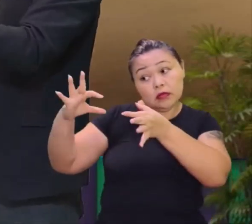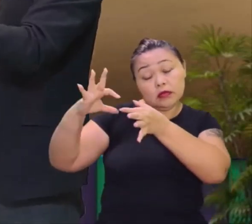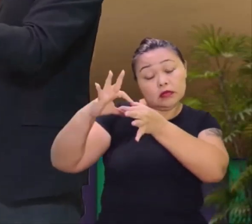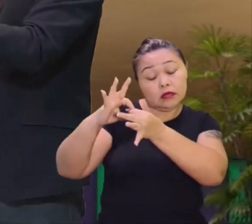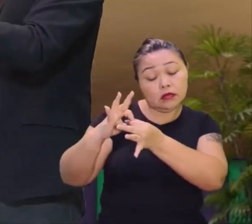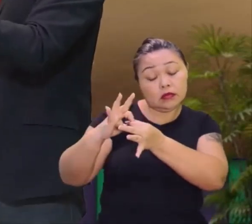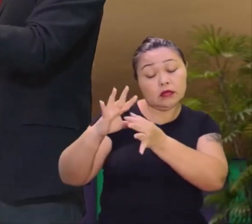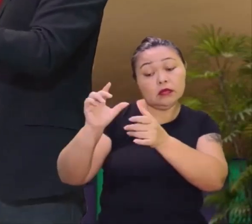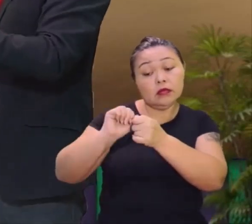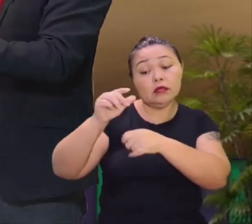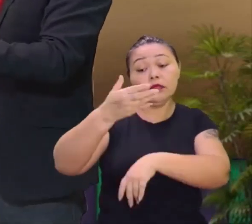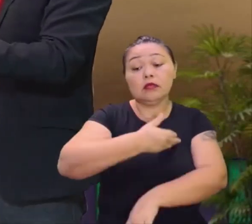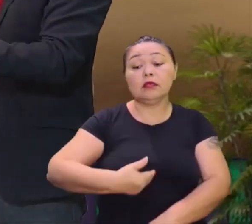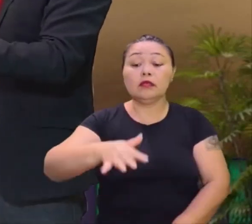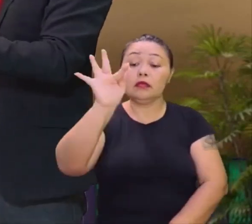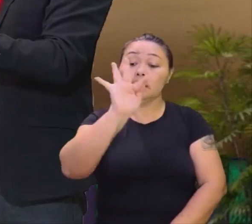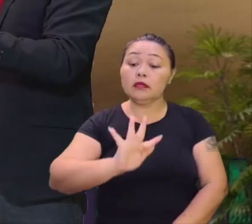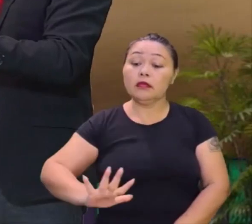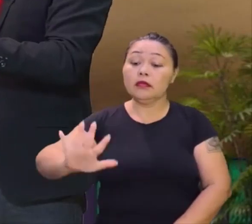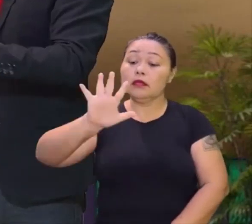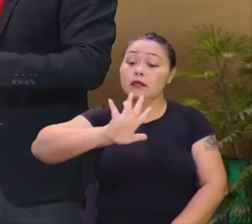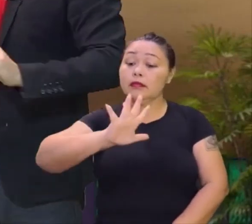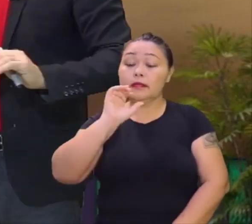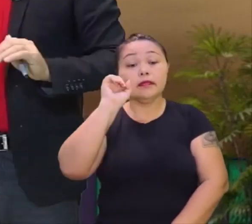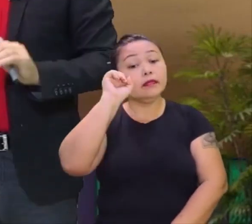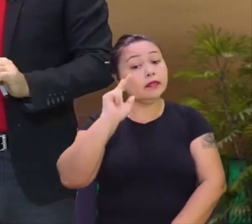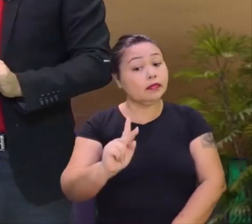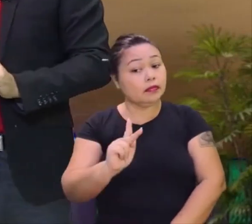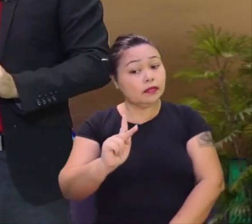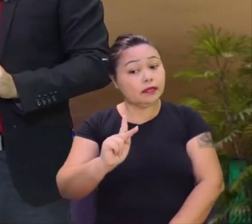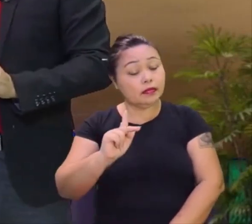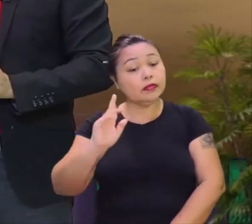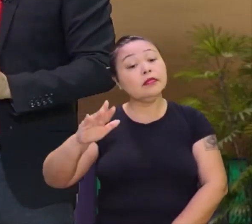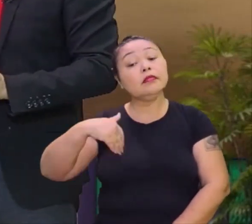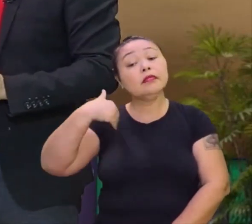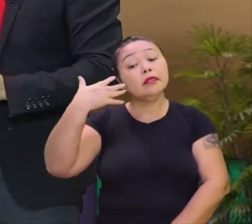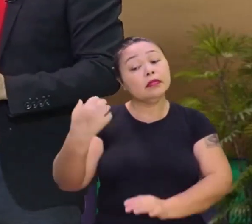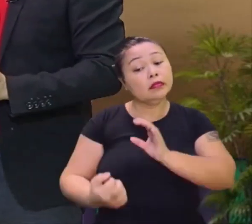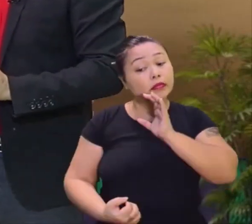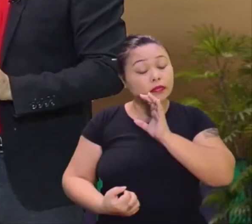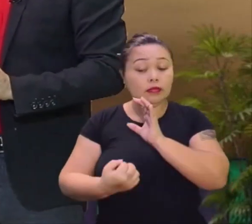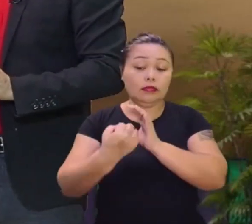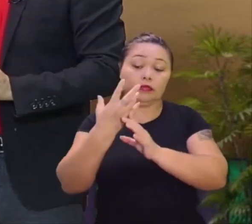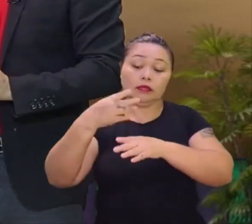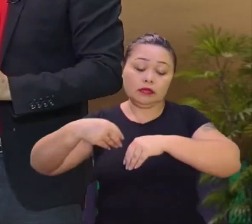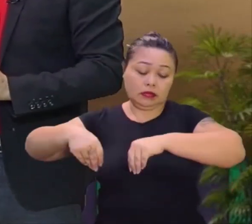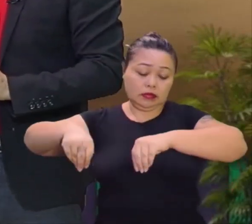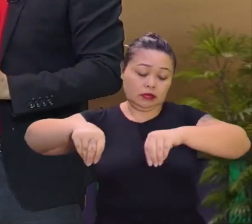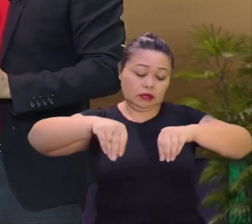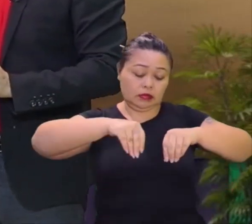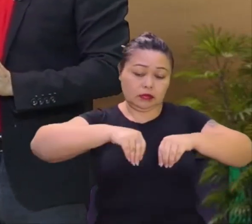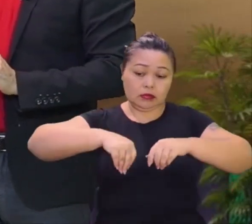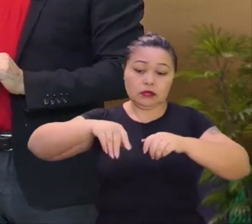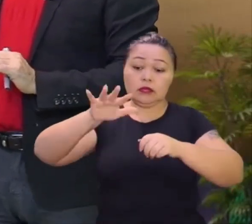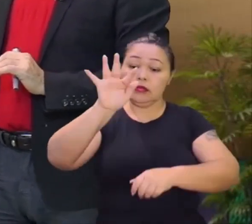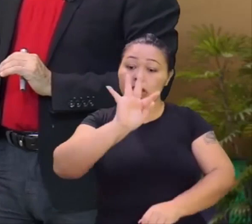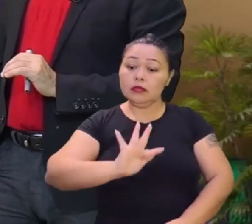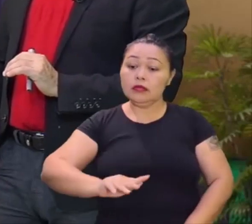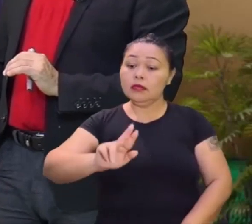sob responsabilidade do governo federal. Muito Ok? bem. A partir dessa criação, né, do território do Federal do